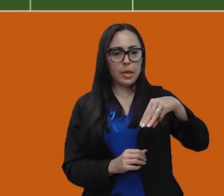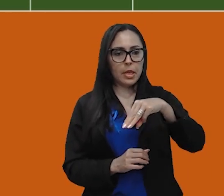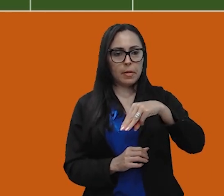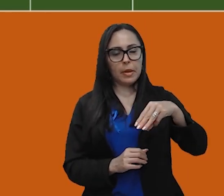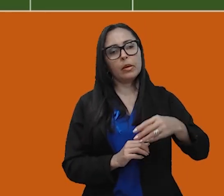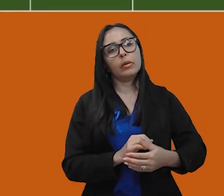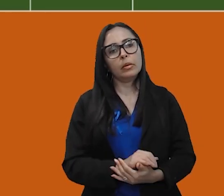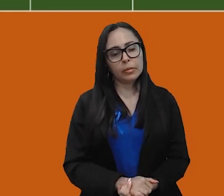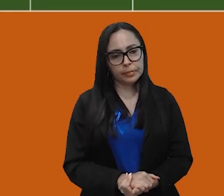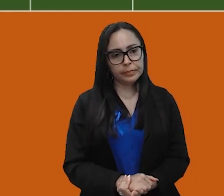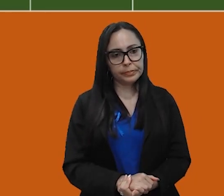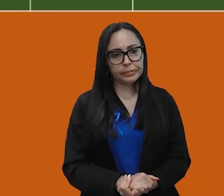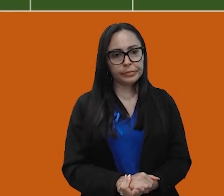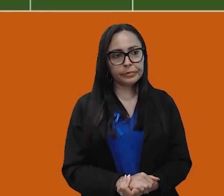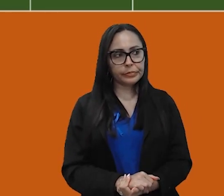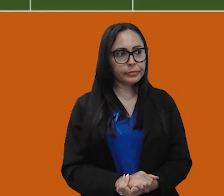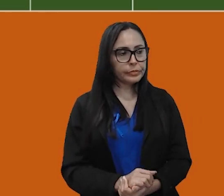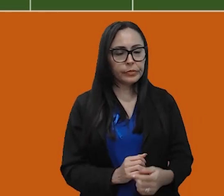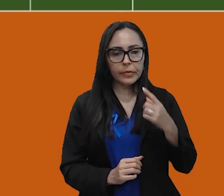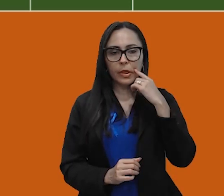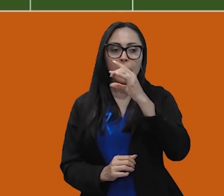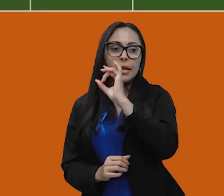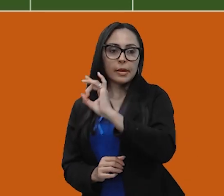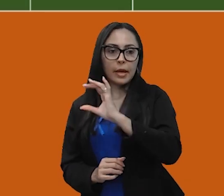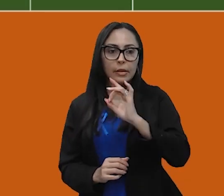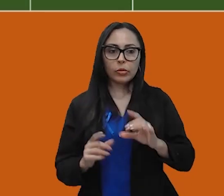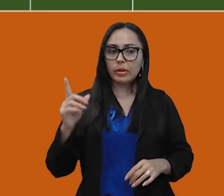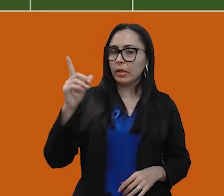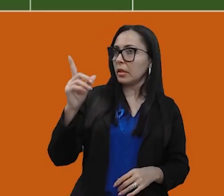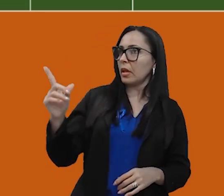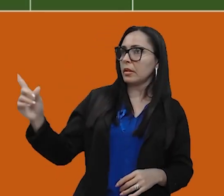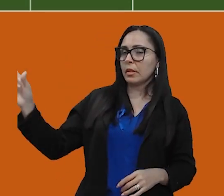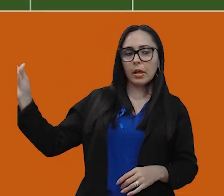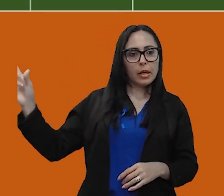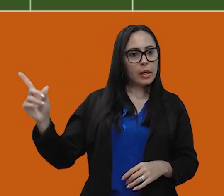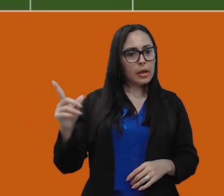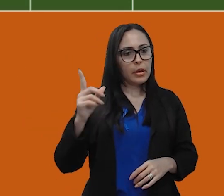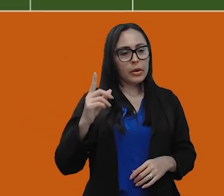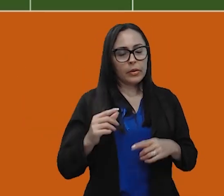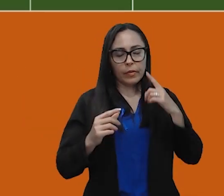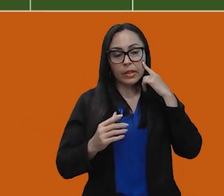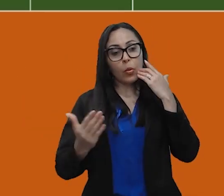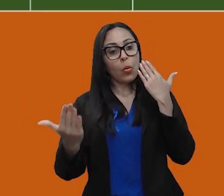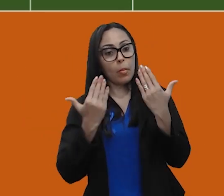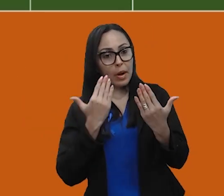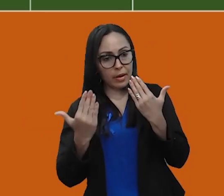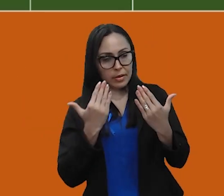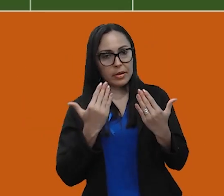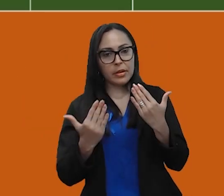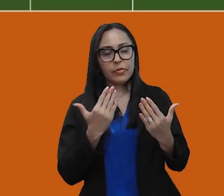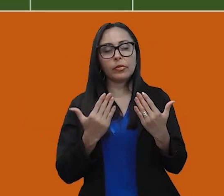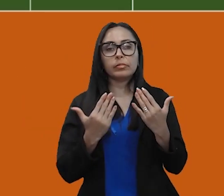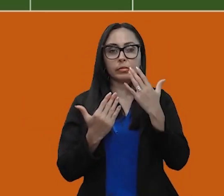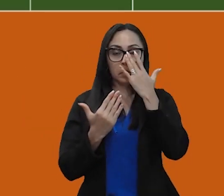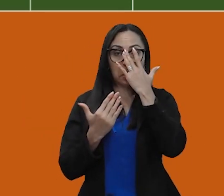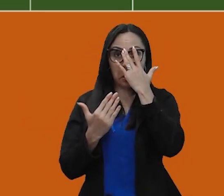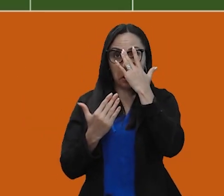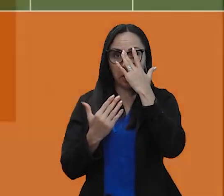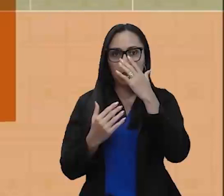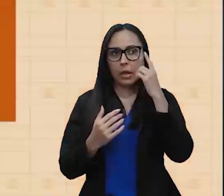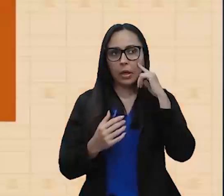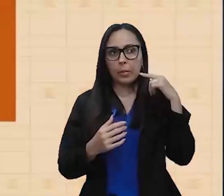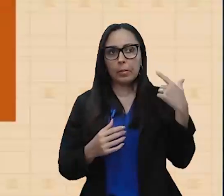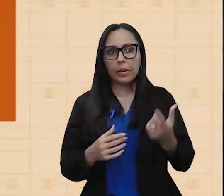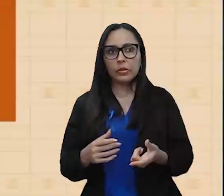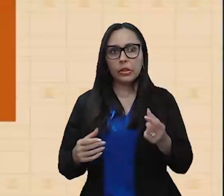é o milímetro. Ou seja, cada unidade dessa daí vai trazer para a gente um comparativo, dá para a gente